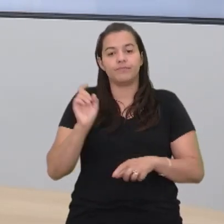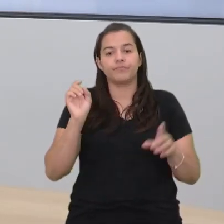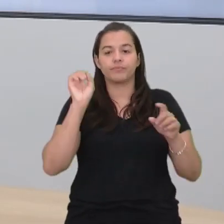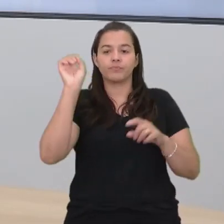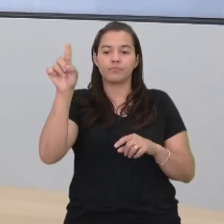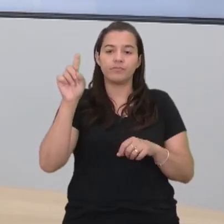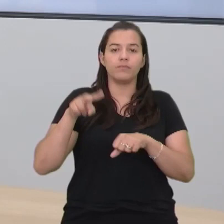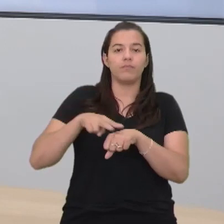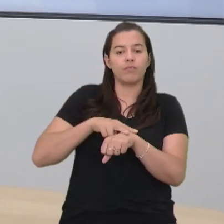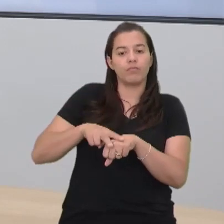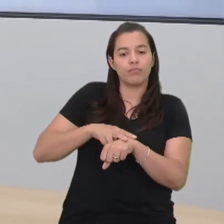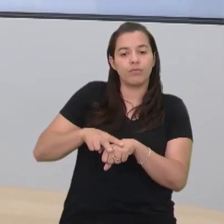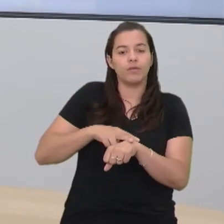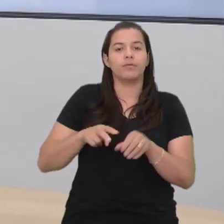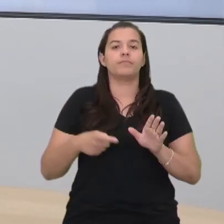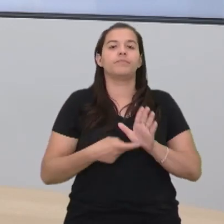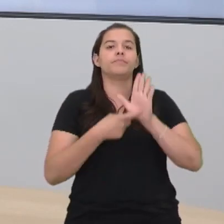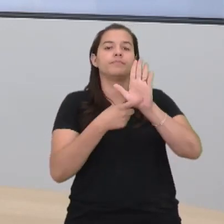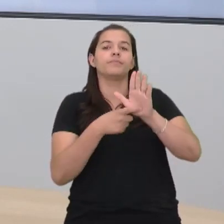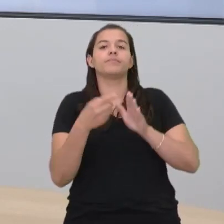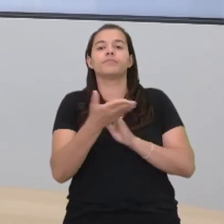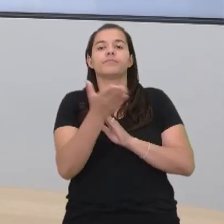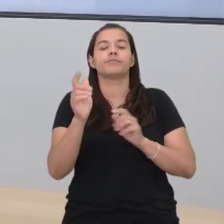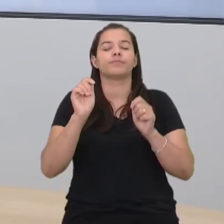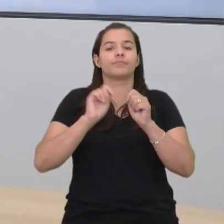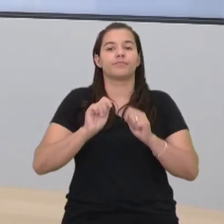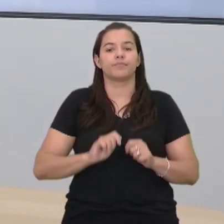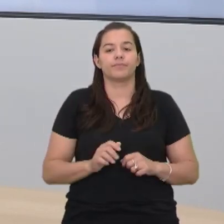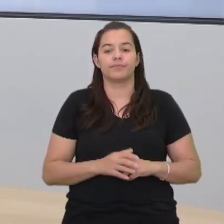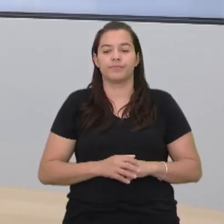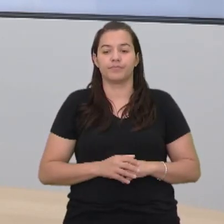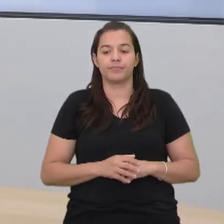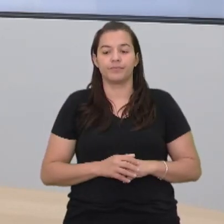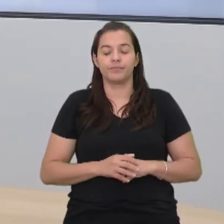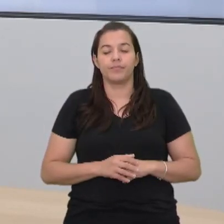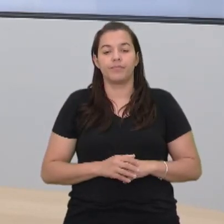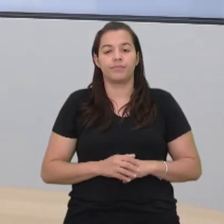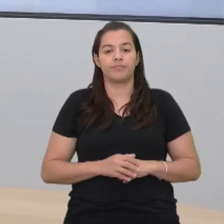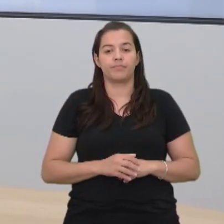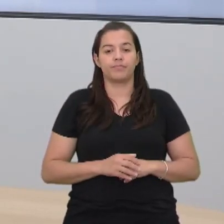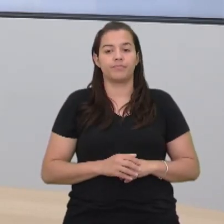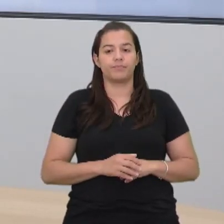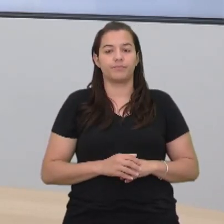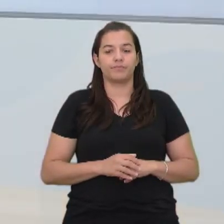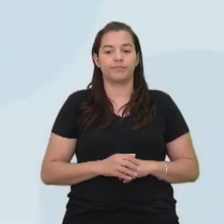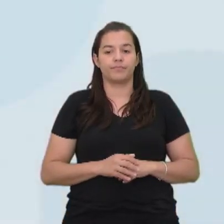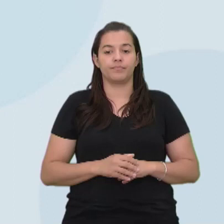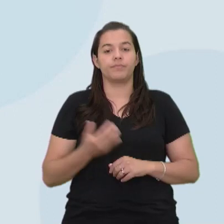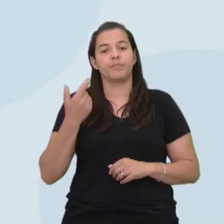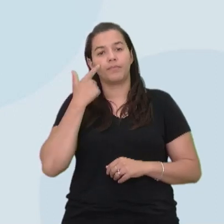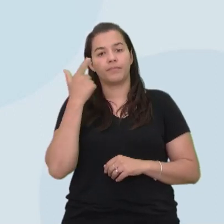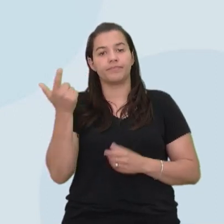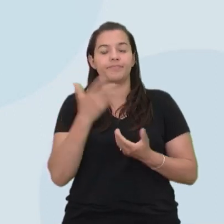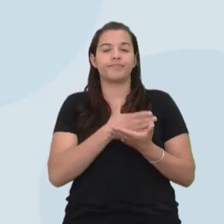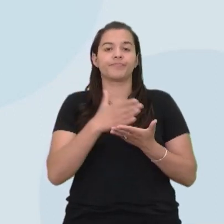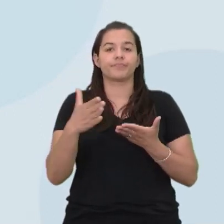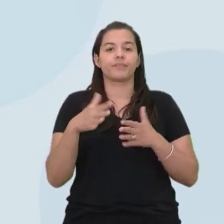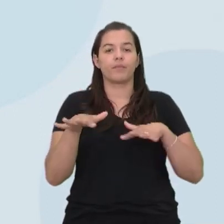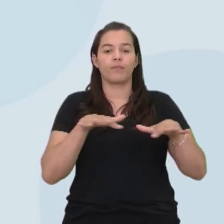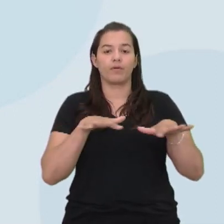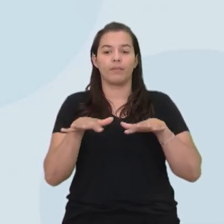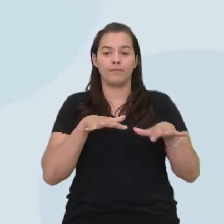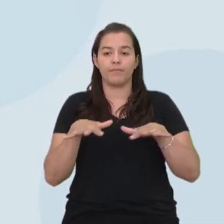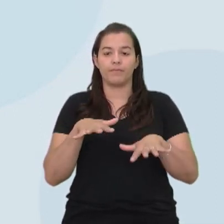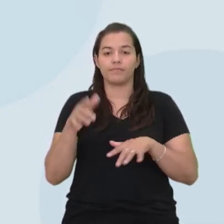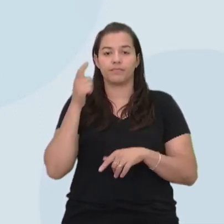bandeirinha verde e ele mostra o que você está fazendo, tá bom? Vamos explorar cada um deles? Vamos lá? Vamos começar com o movimento? Então, aqui na tela, ó,